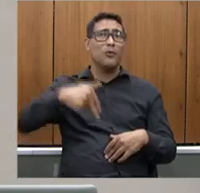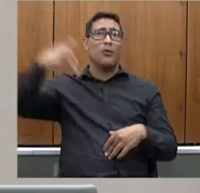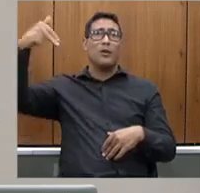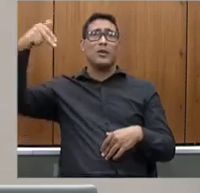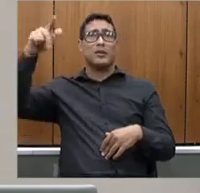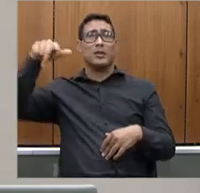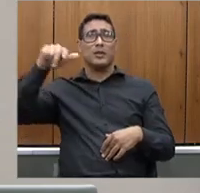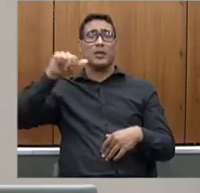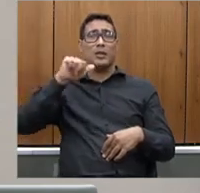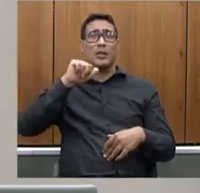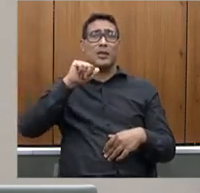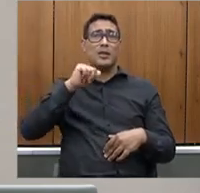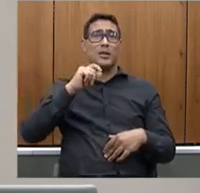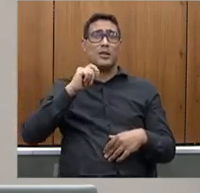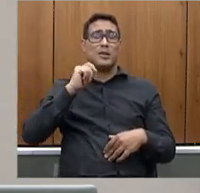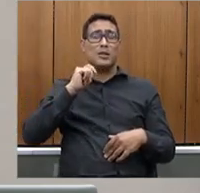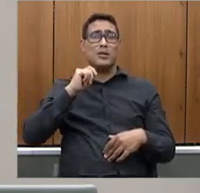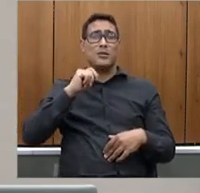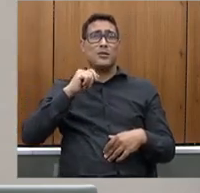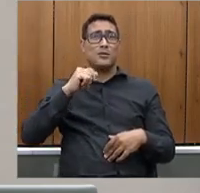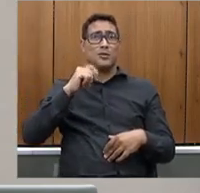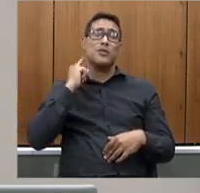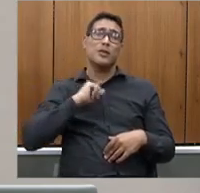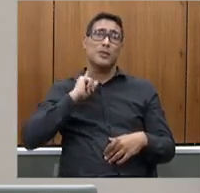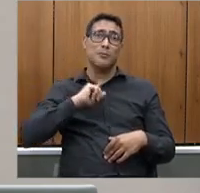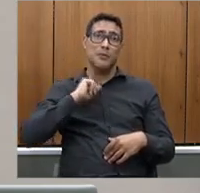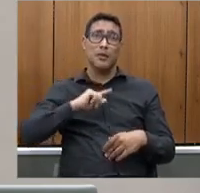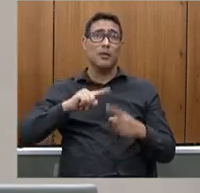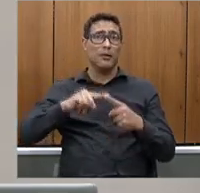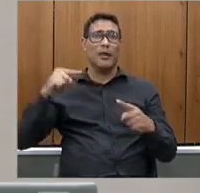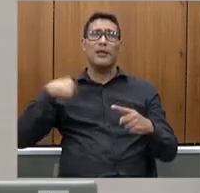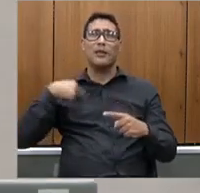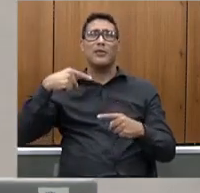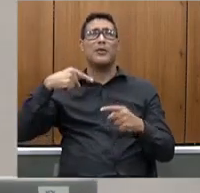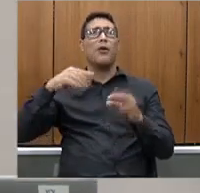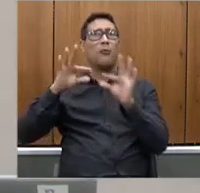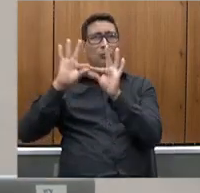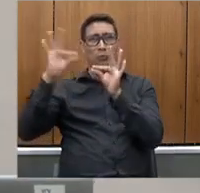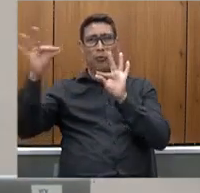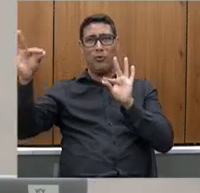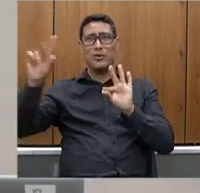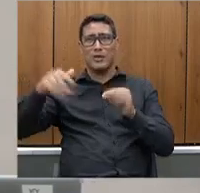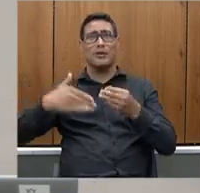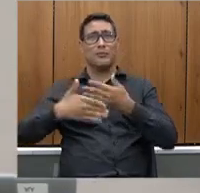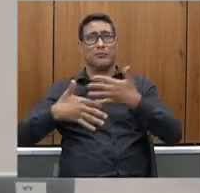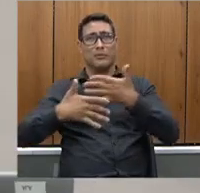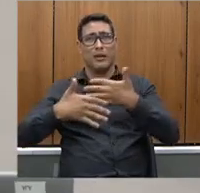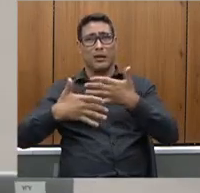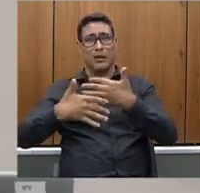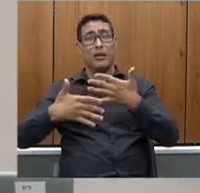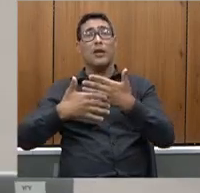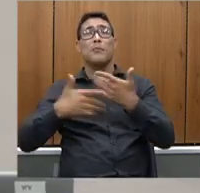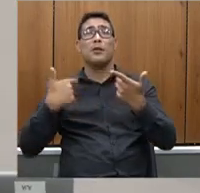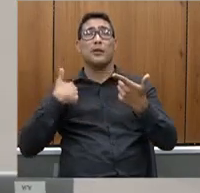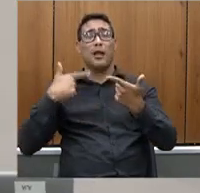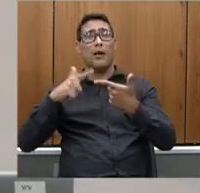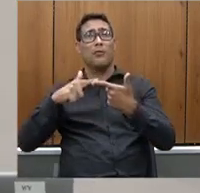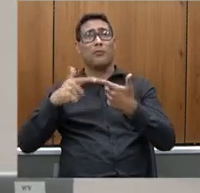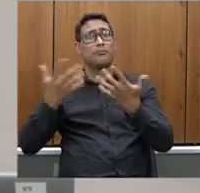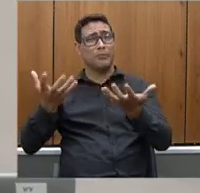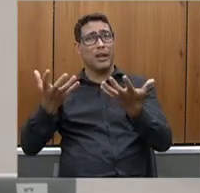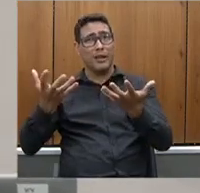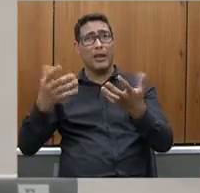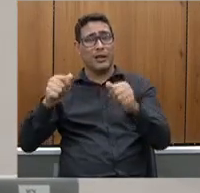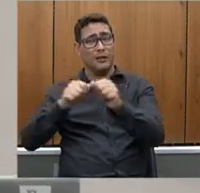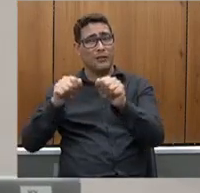Acho que ele se sente tão distante da capital que às vezes ele quer conduzir as coisas lá do Pelotão como se fosse ele que